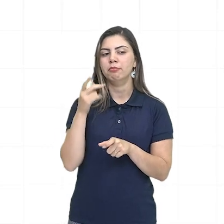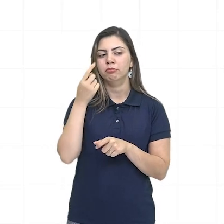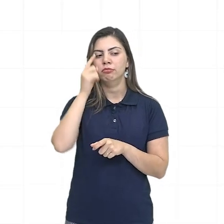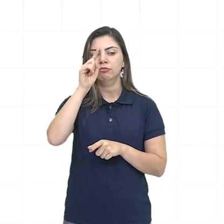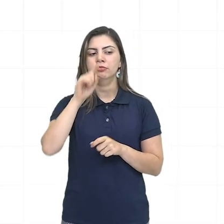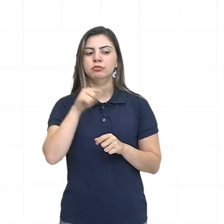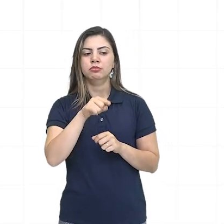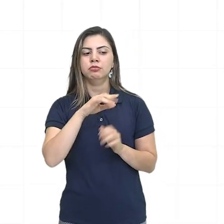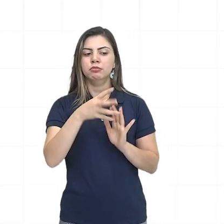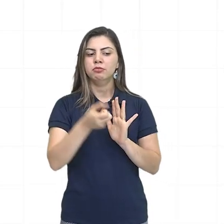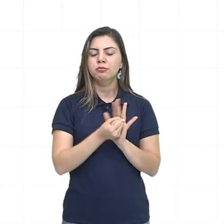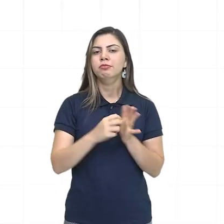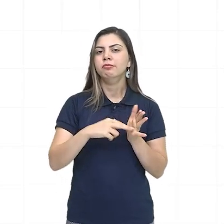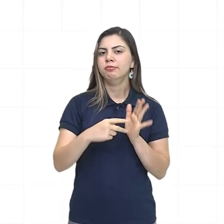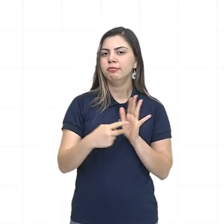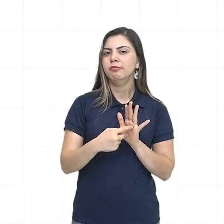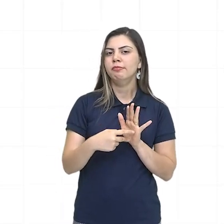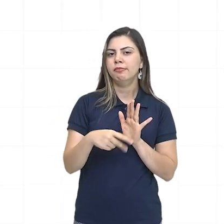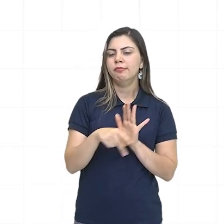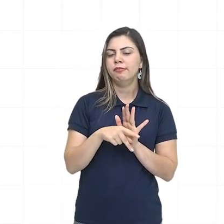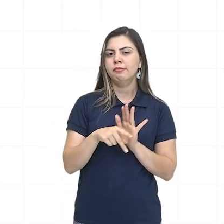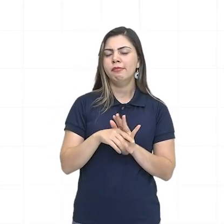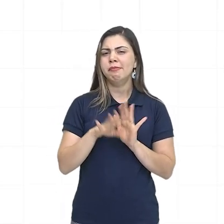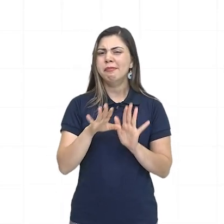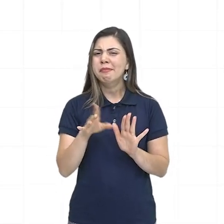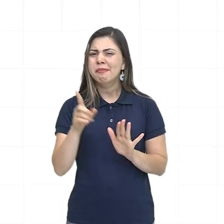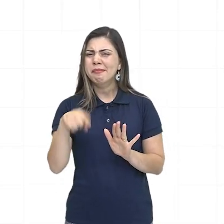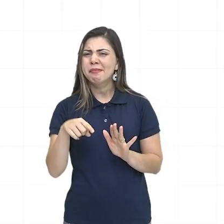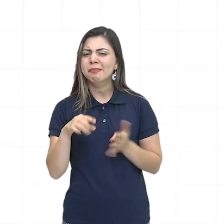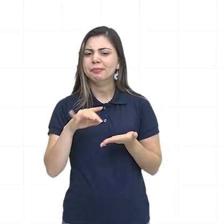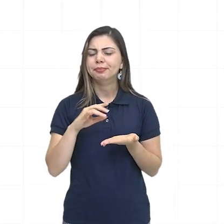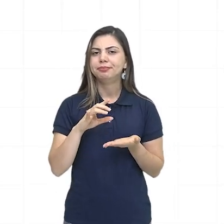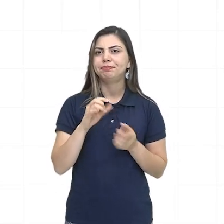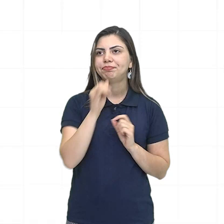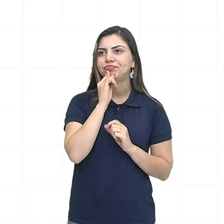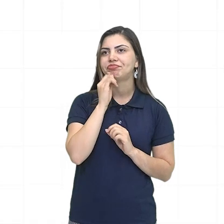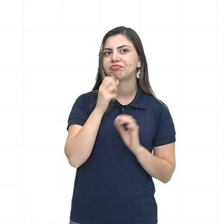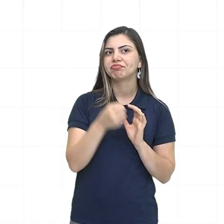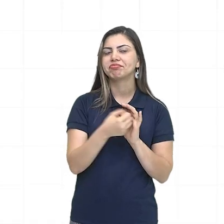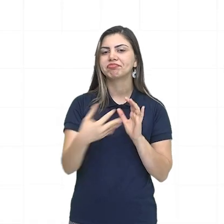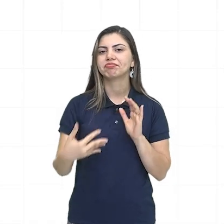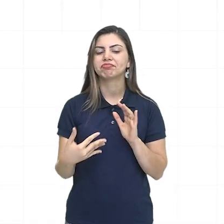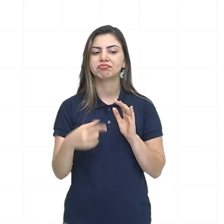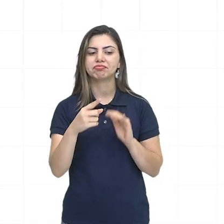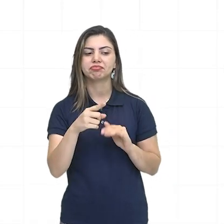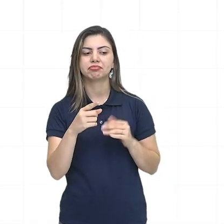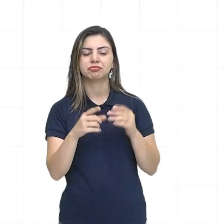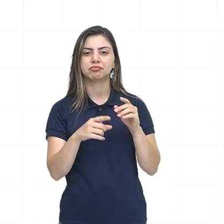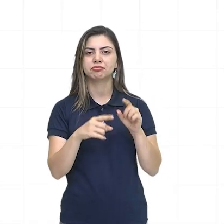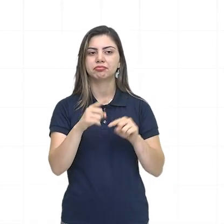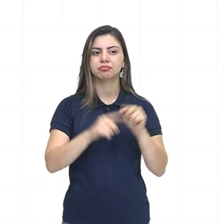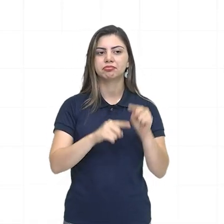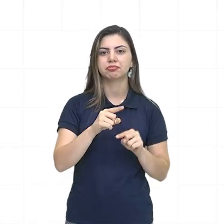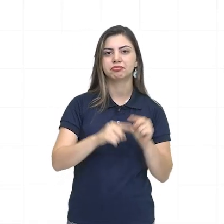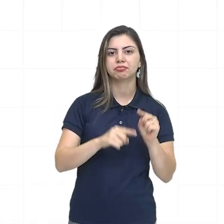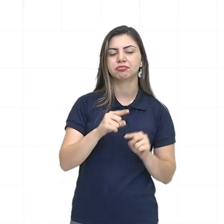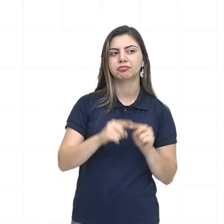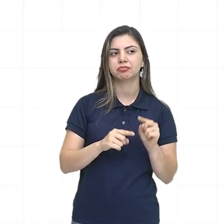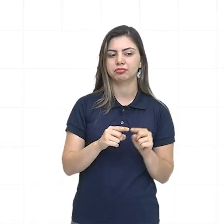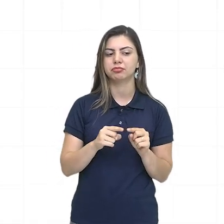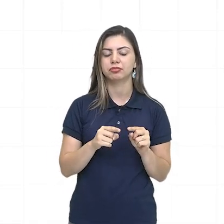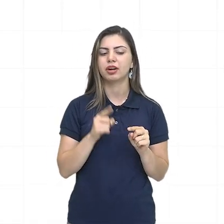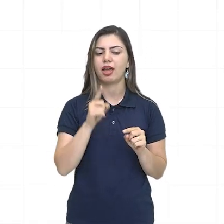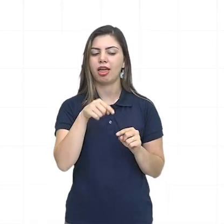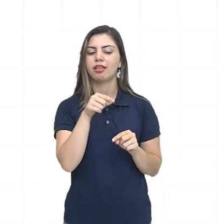que o usam. Não são as características físicas que definem o valor do